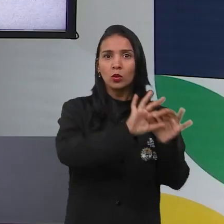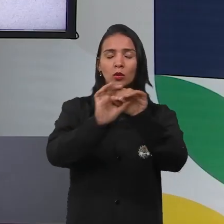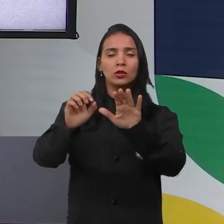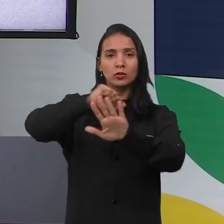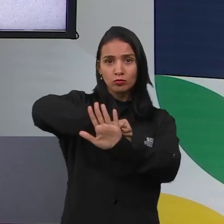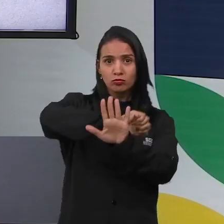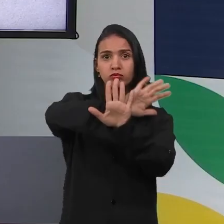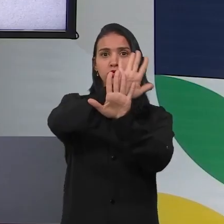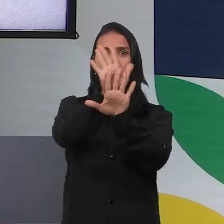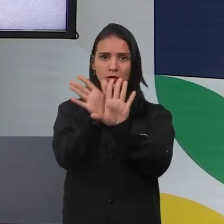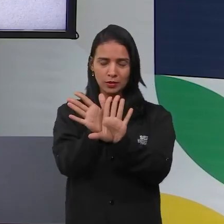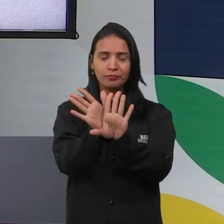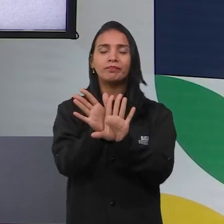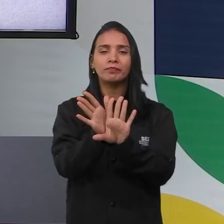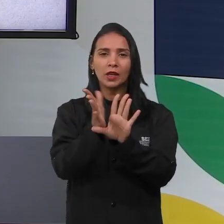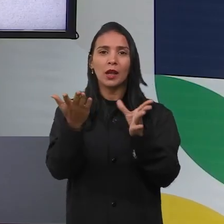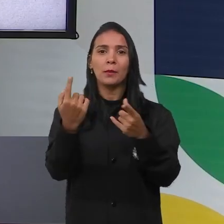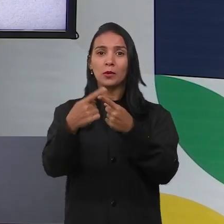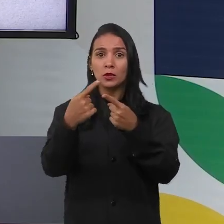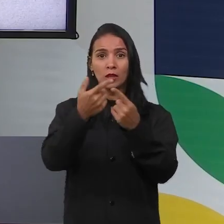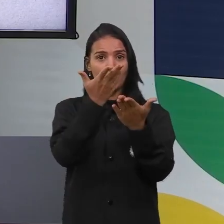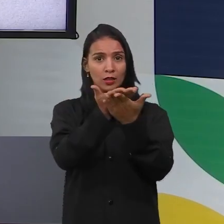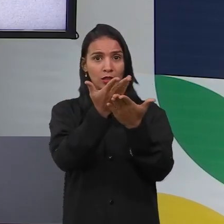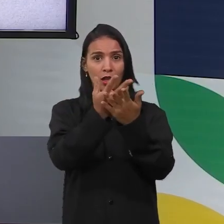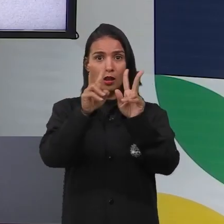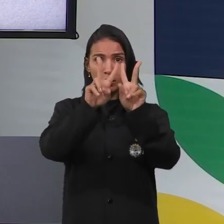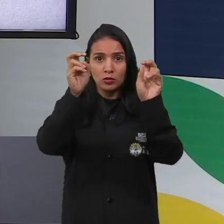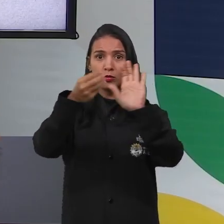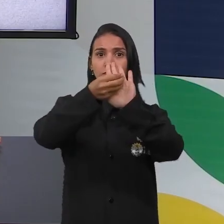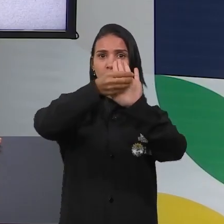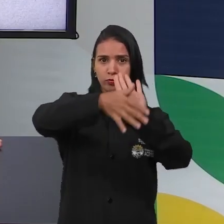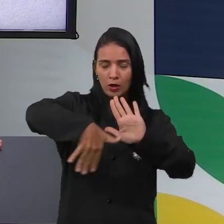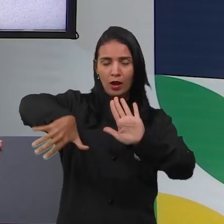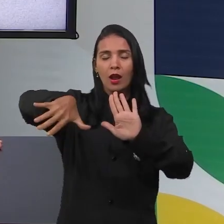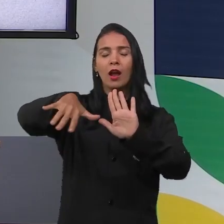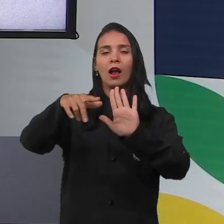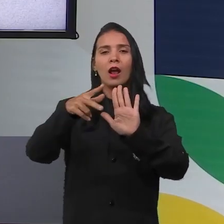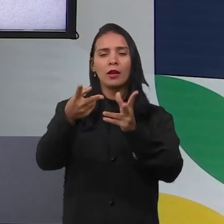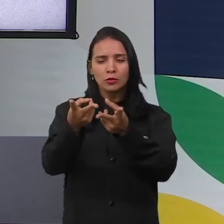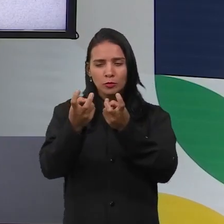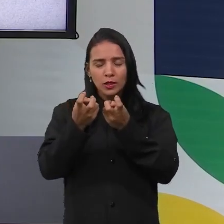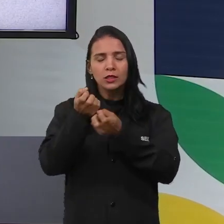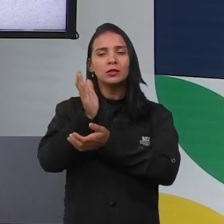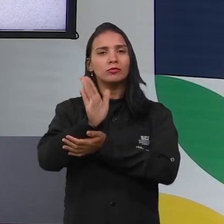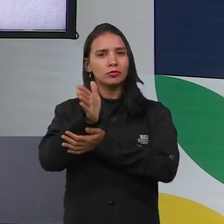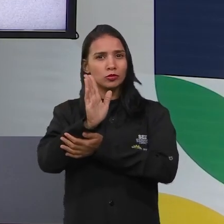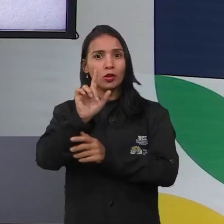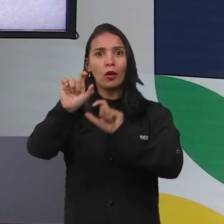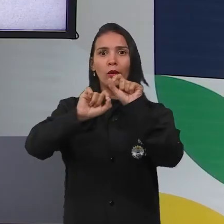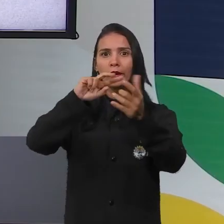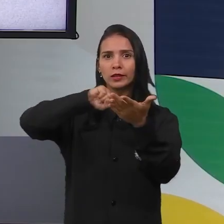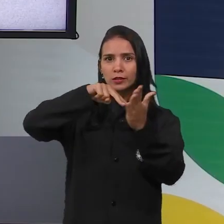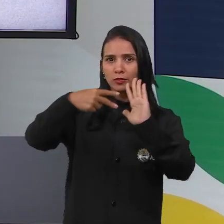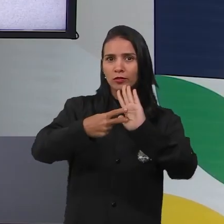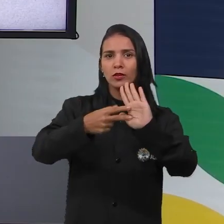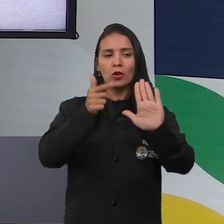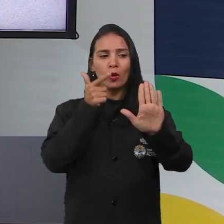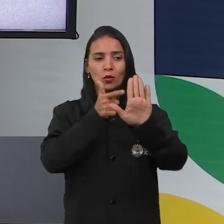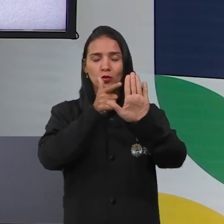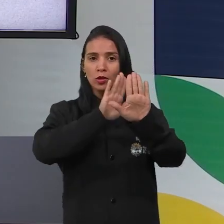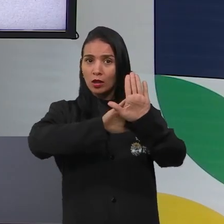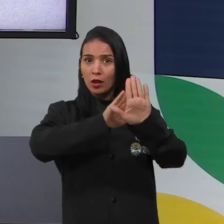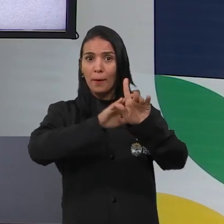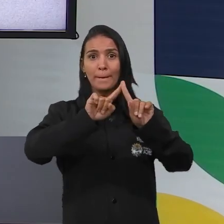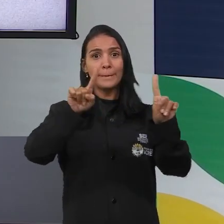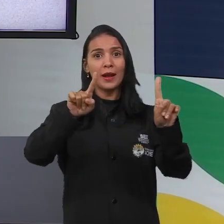sobre figuras de linguagem, nós até observamos o que seria a ironia, mas nós não falamos sobre o humor de duplo sentido e